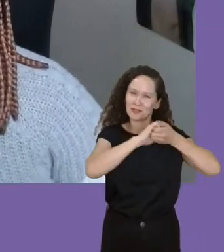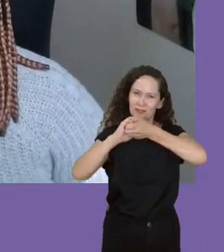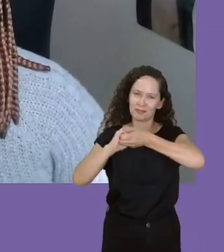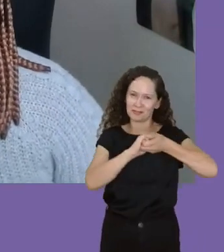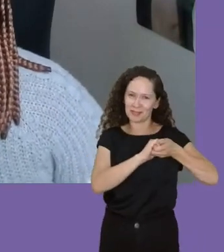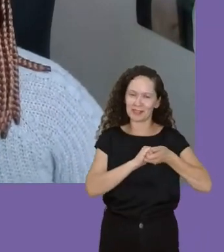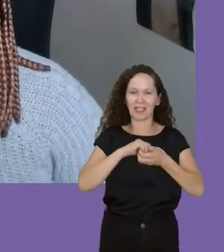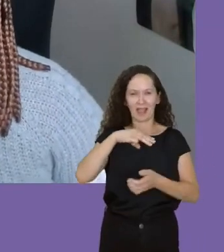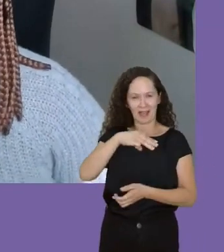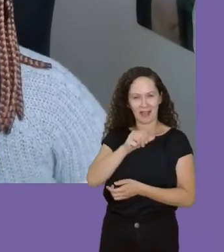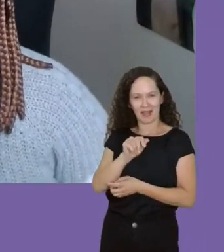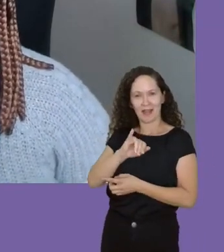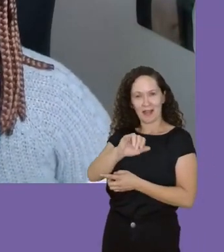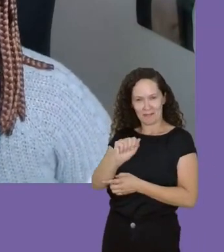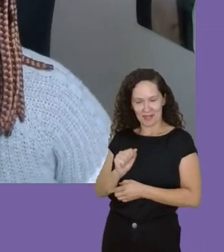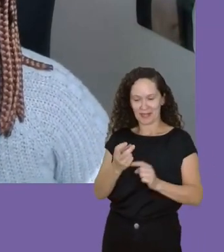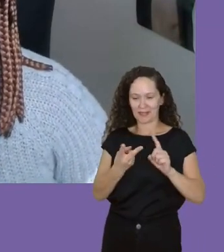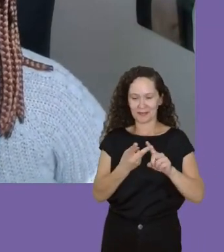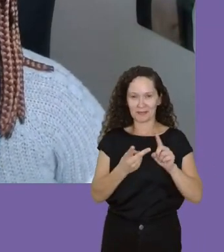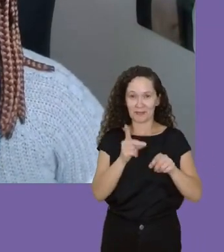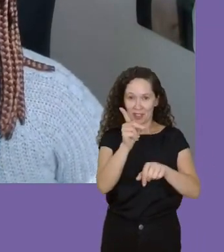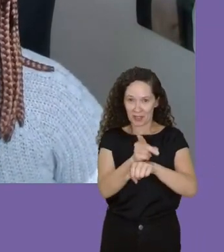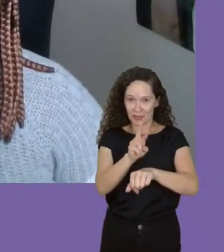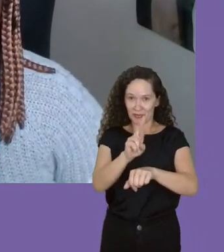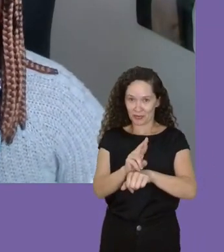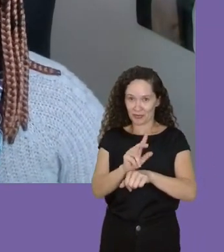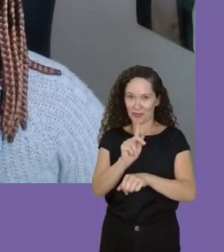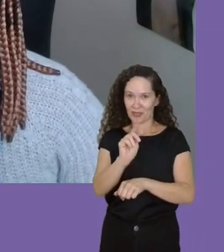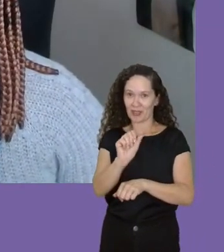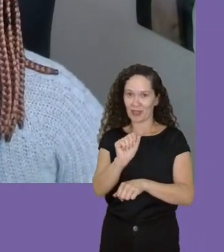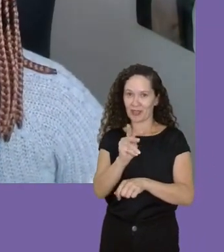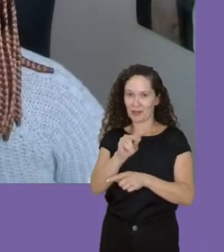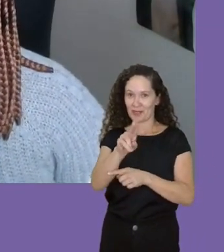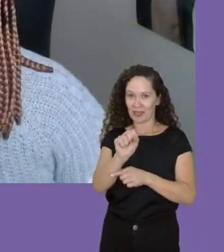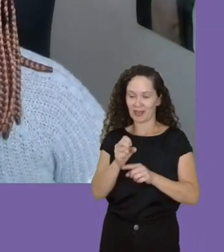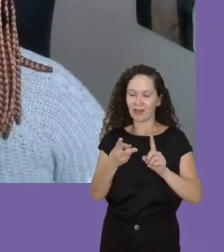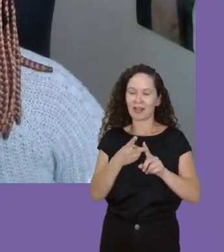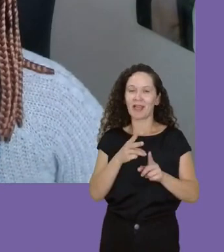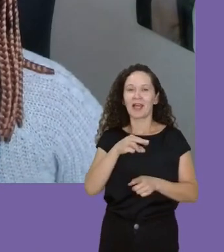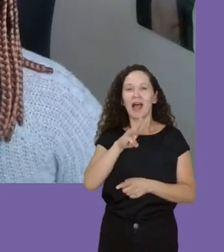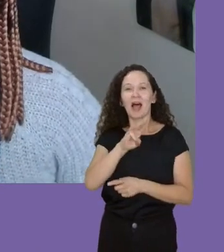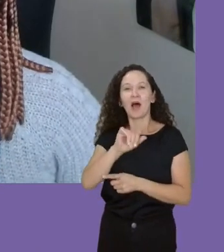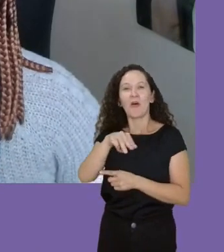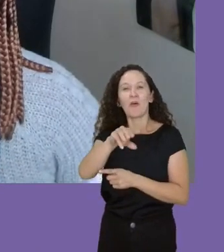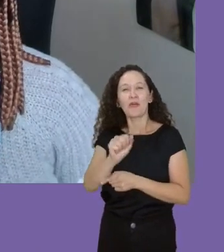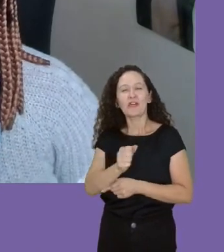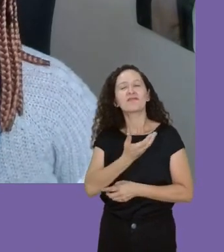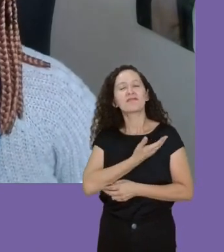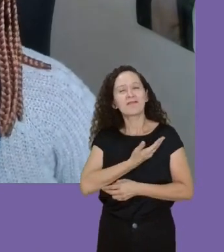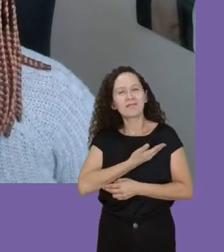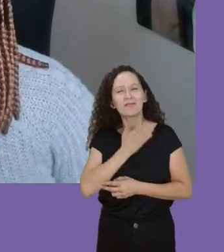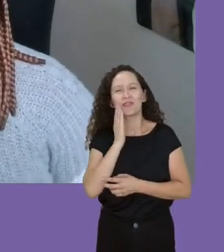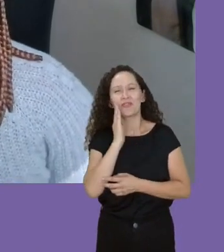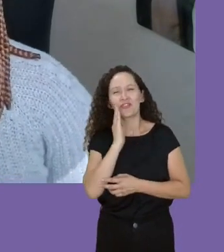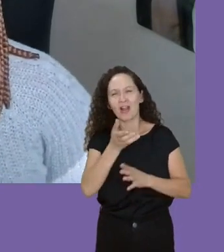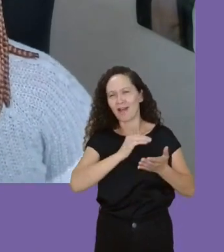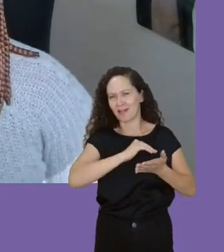a Maia, a doutora Gabriela, a Wilma, nossa companheira aí de ativo da Secretaria do